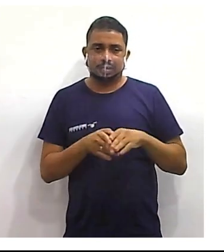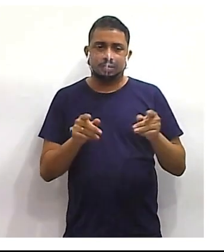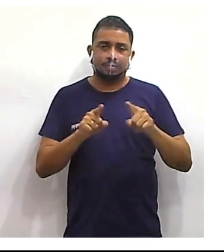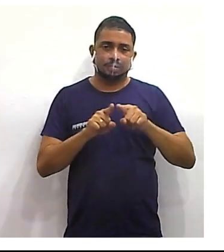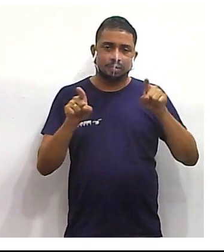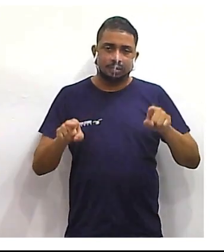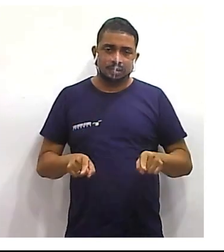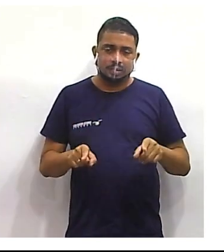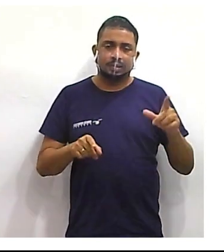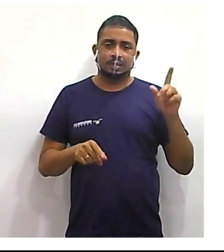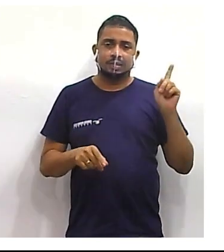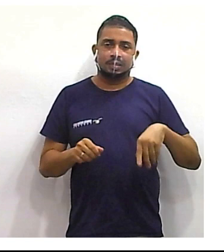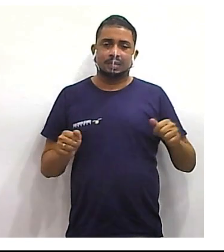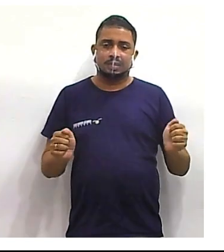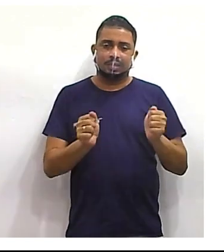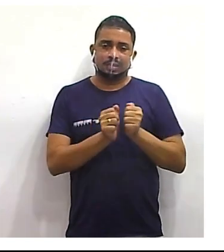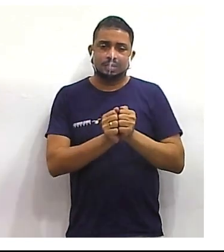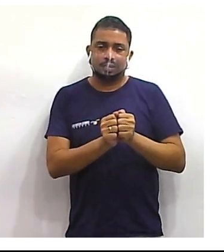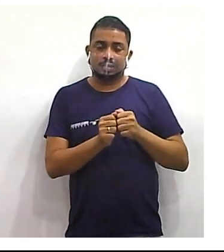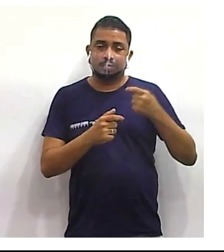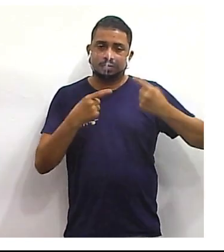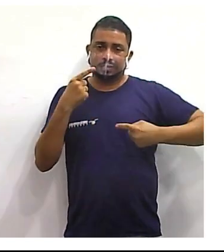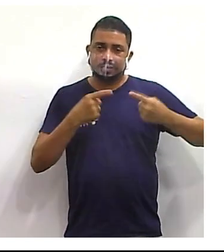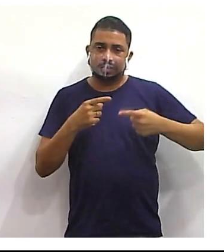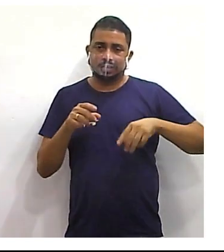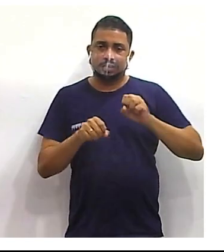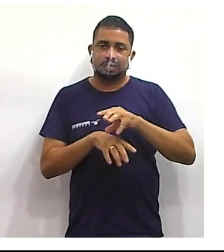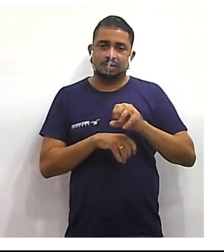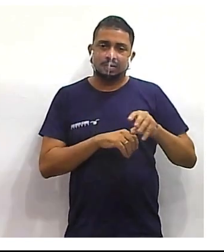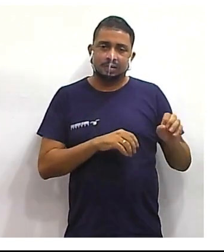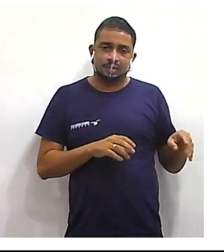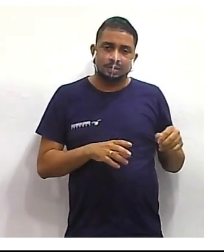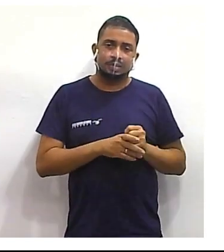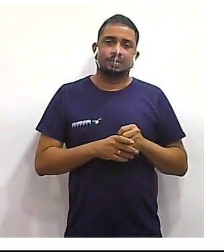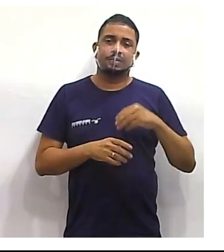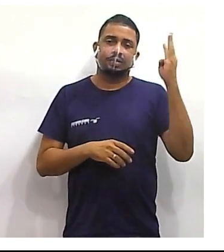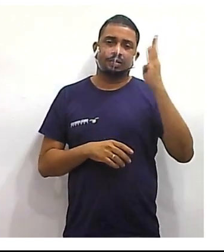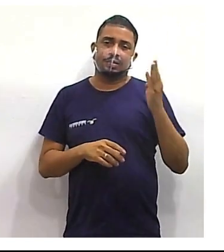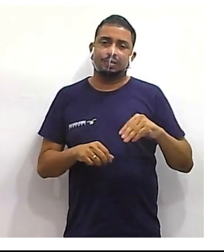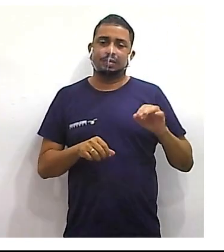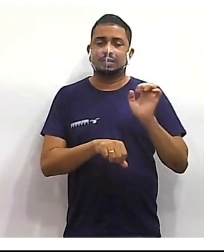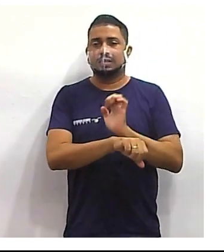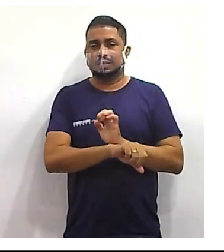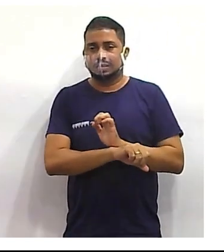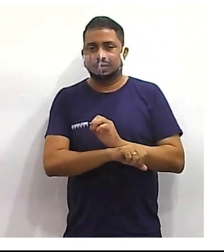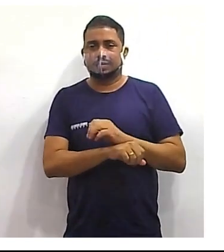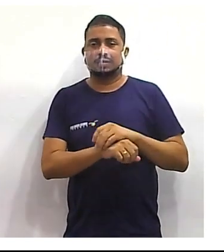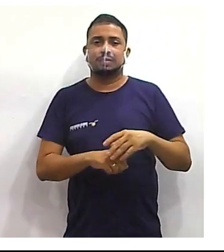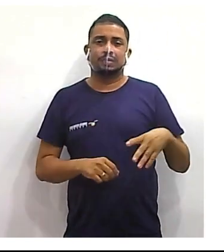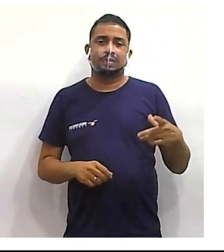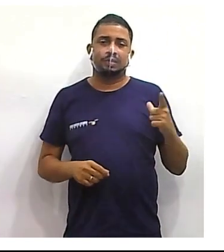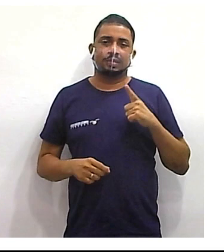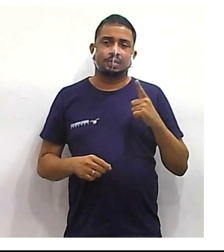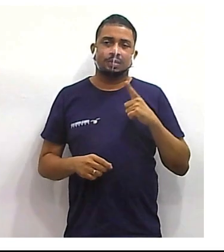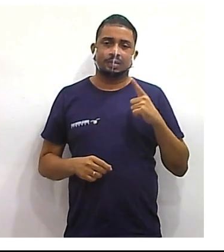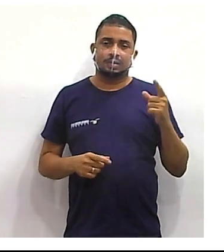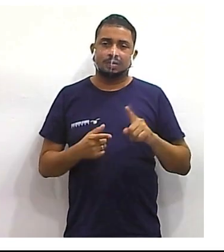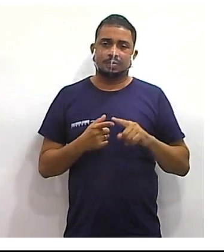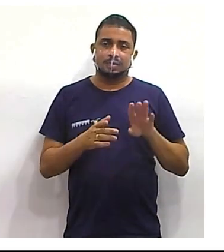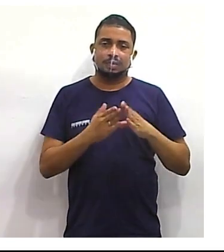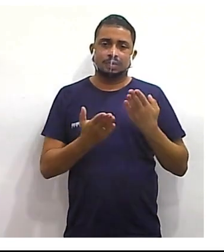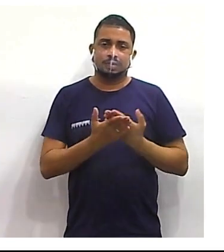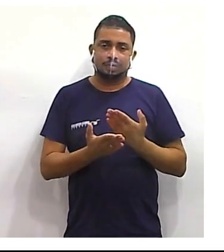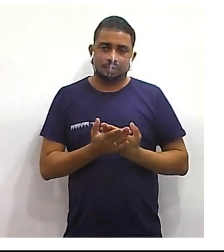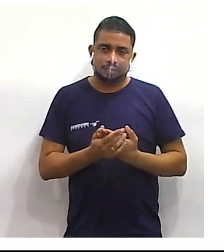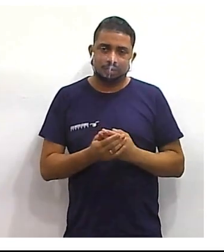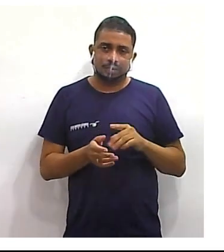também é um elo entre as políticas educacionais, né, nacional, estadual, municipal e a escola.